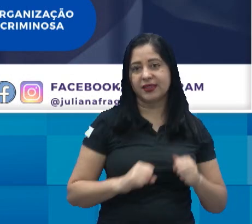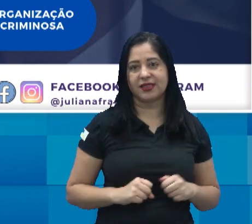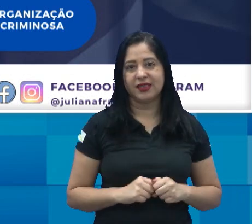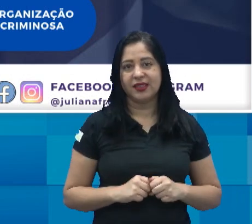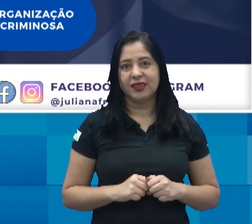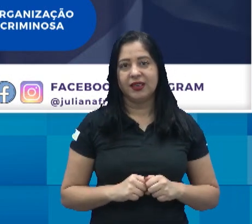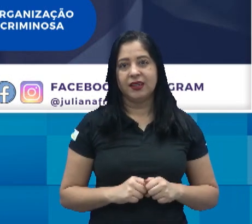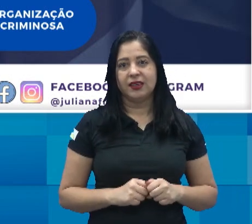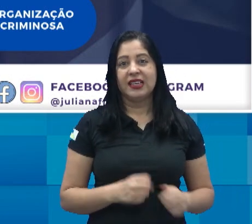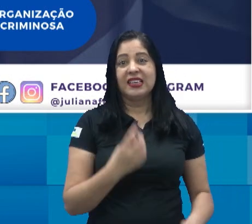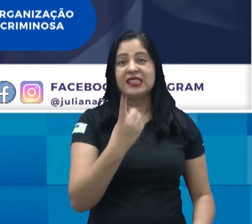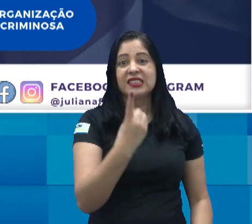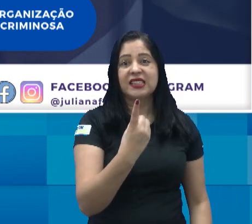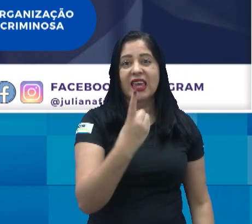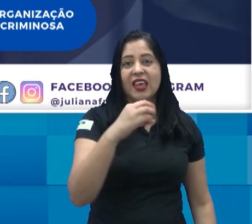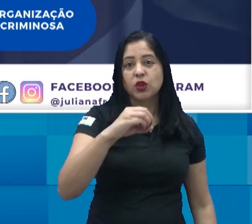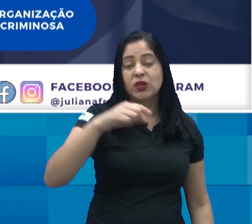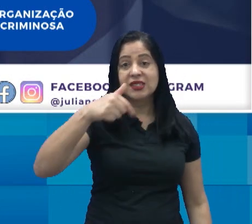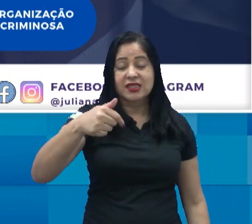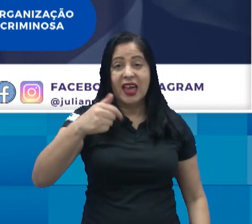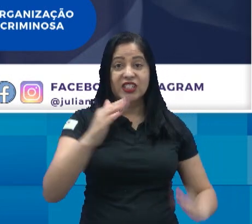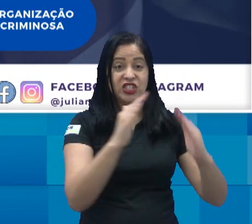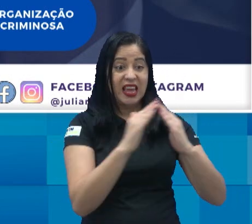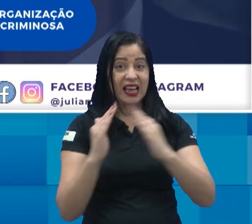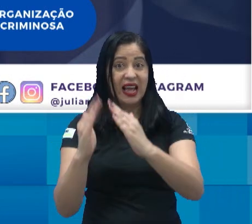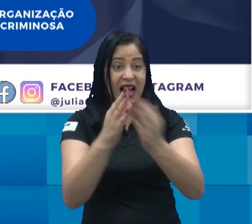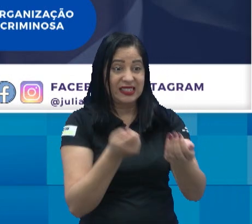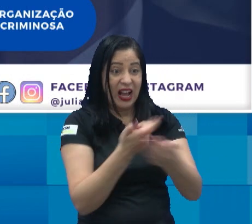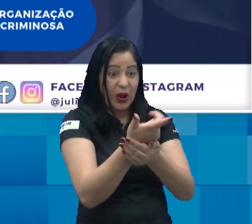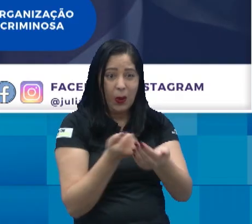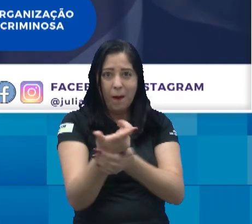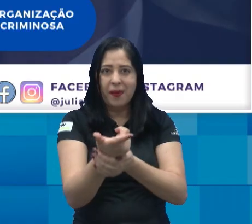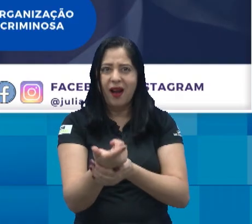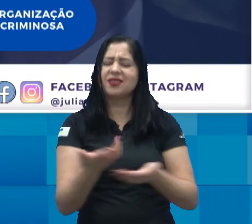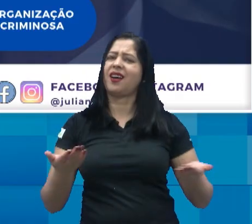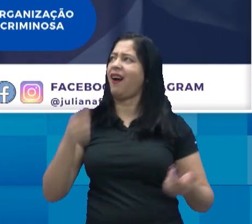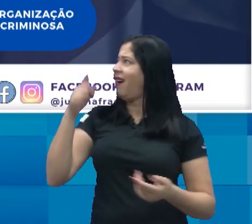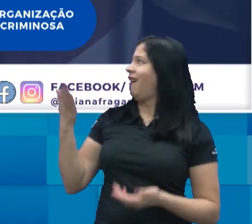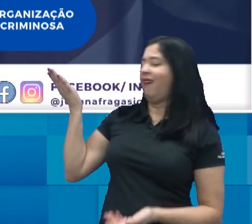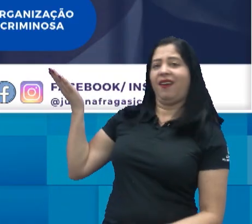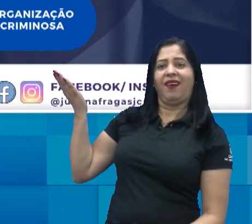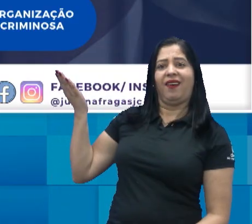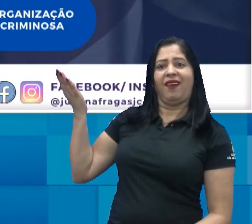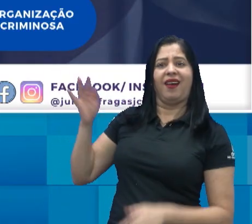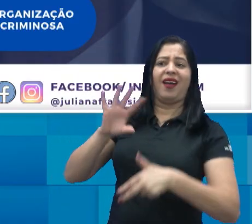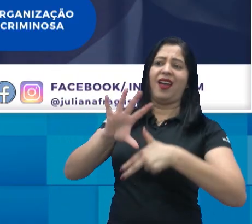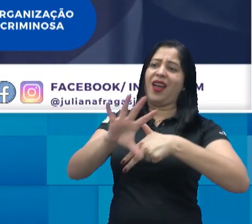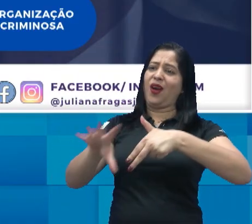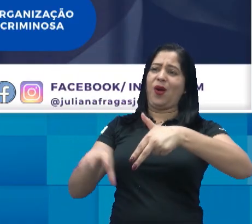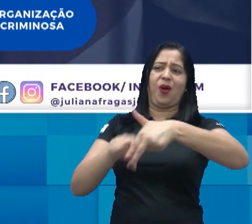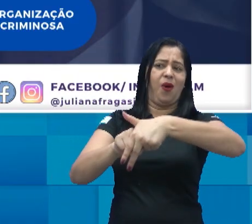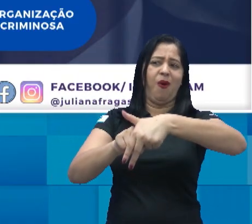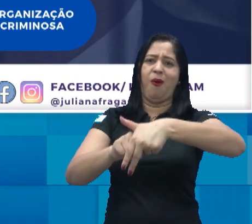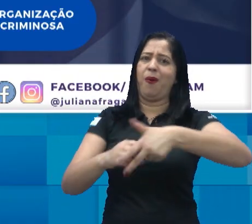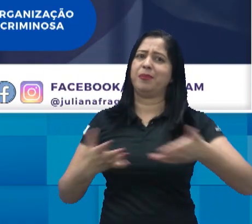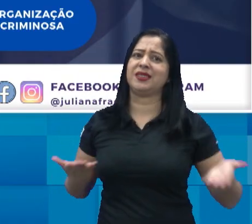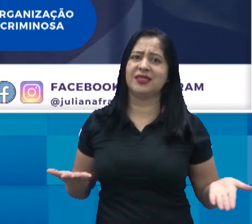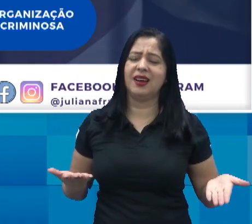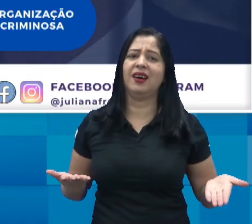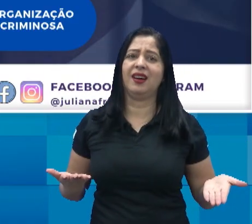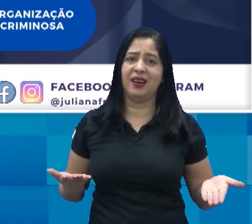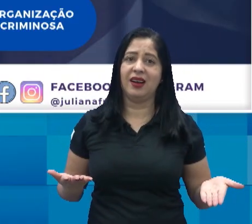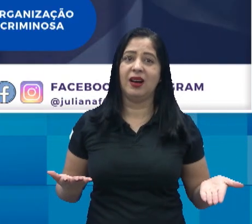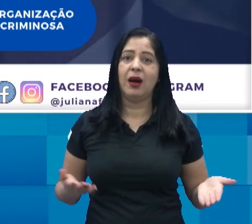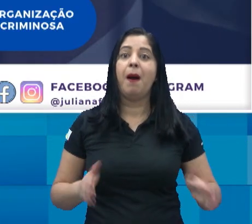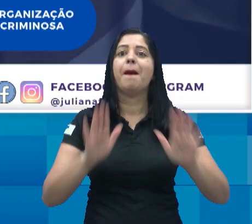107 imóveis, sendo 51 comprados com dinheiro vivo. Isso não é corrupção, não. É bandidagem, é corrupção de alto nível, mas